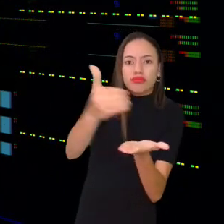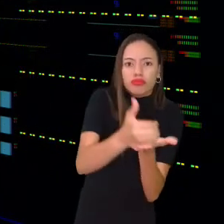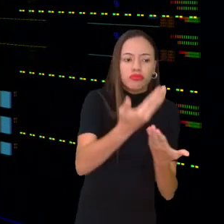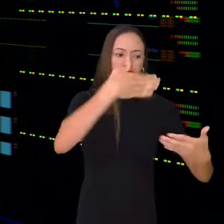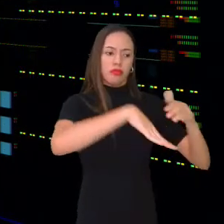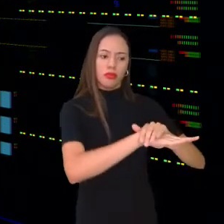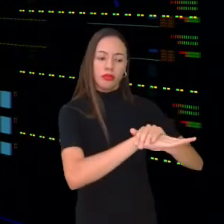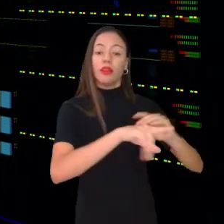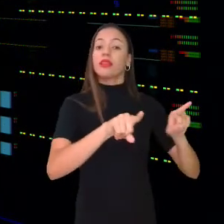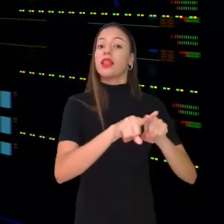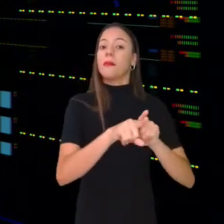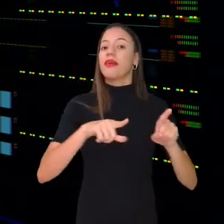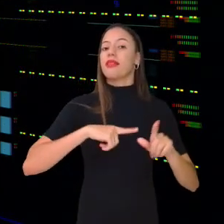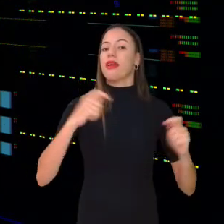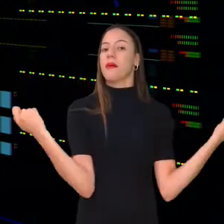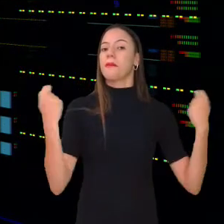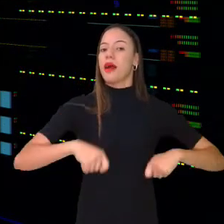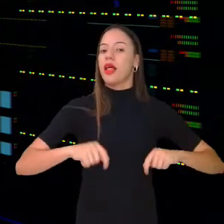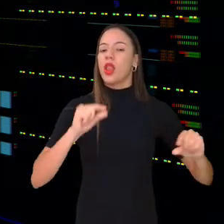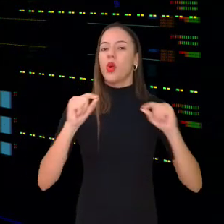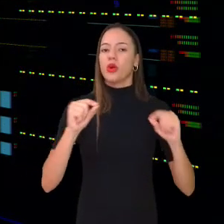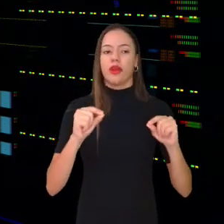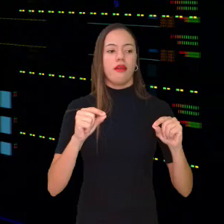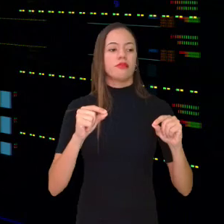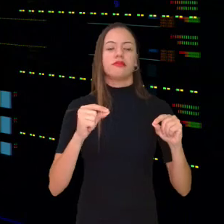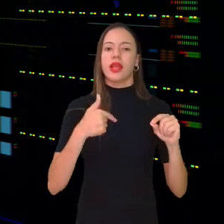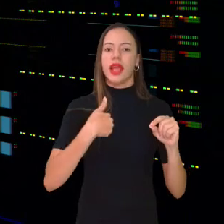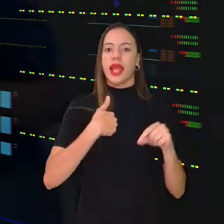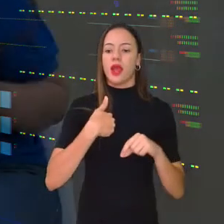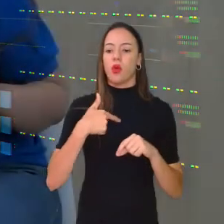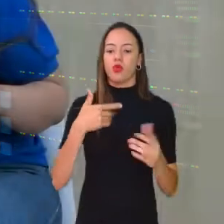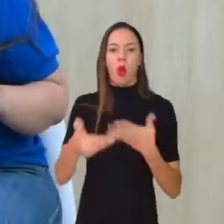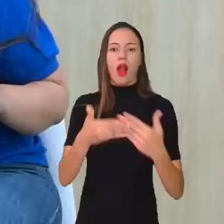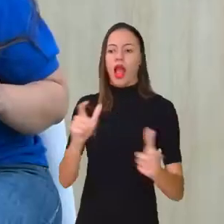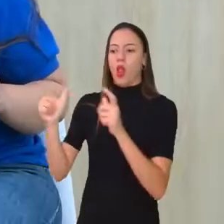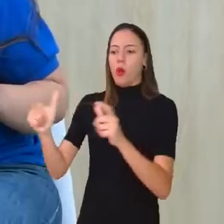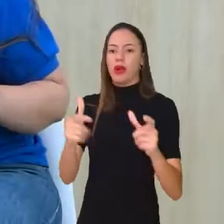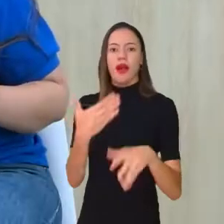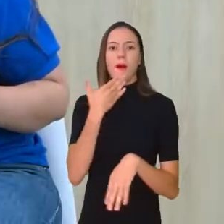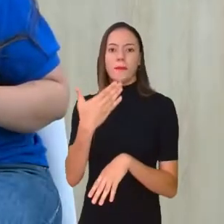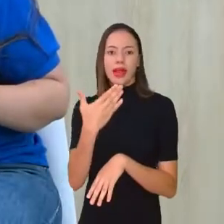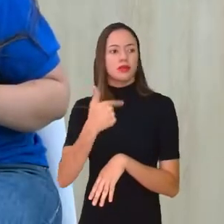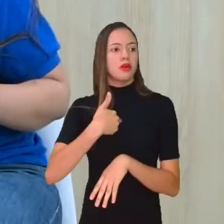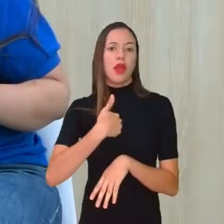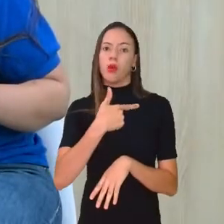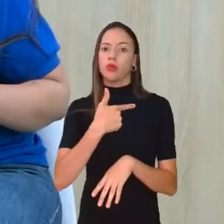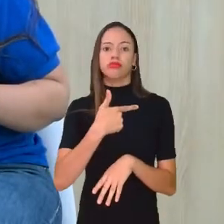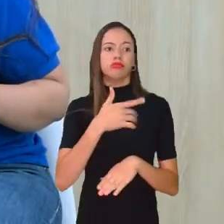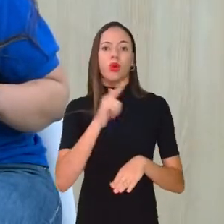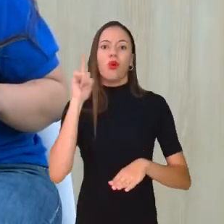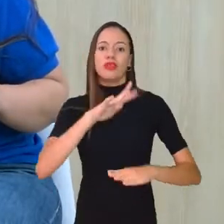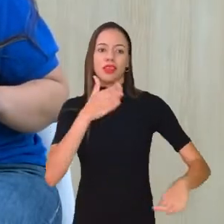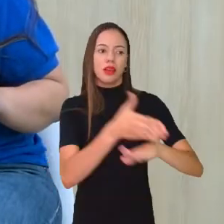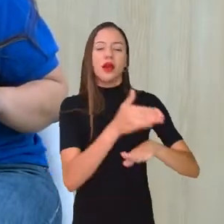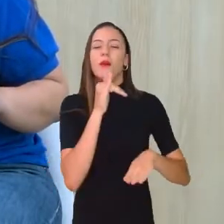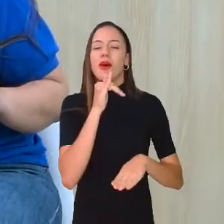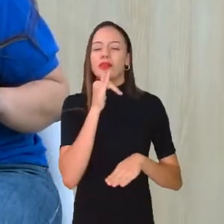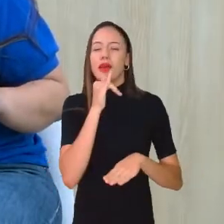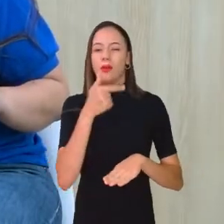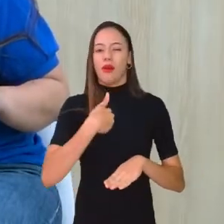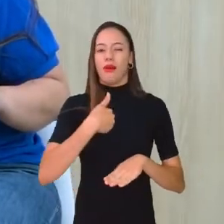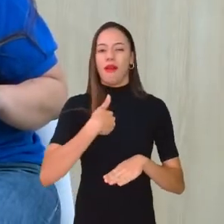de trazer para onde a pessoa pede, no caso aí os sites. Então vamos pegar lá o YouTube de novo, né? Então o YouTube ele